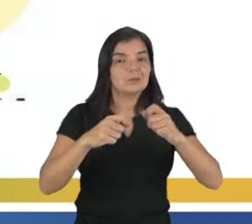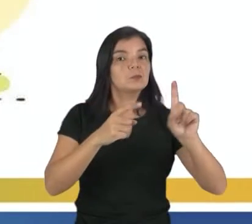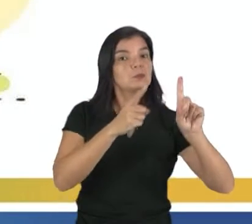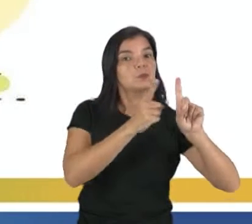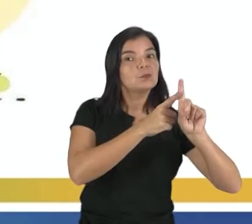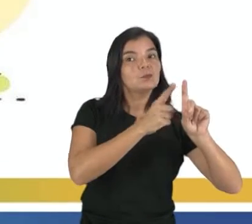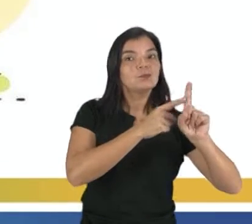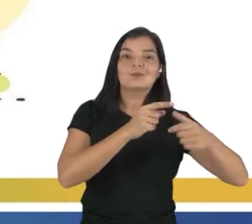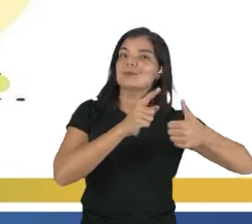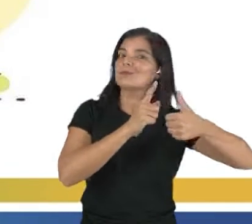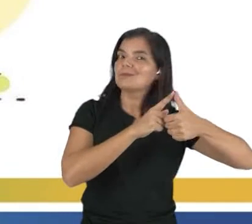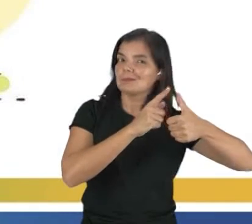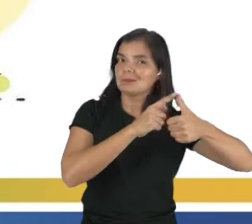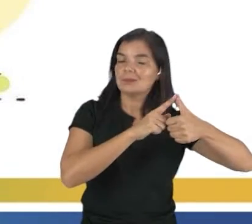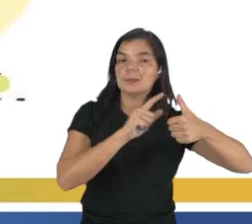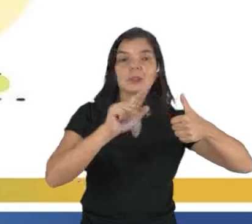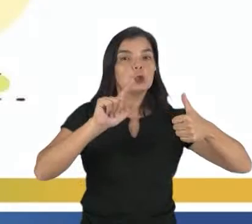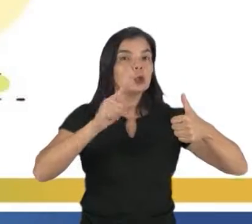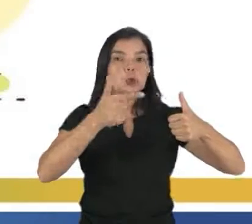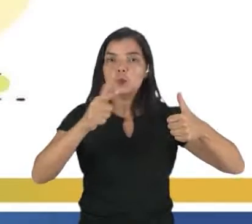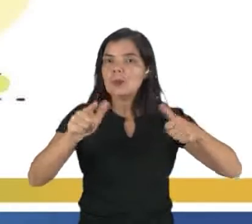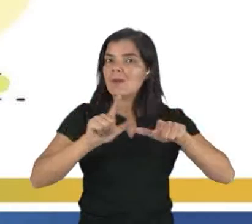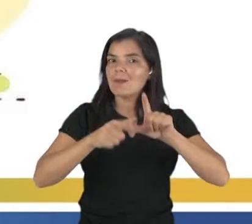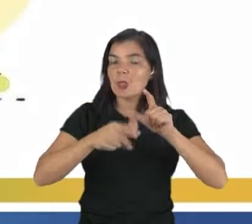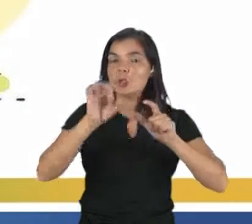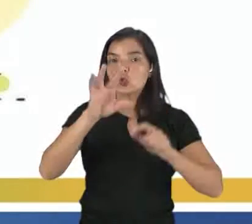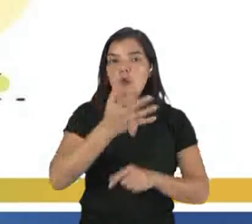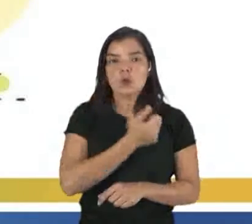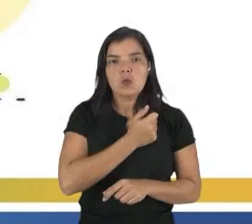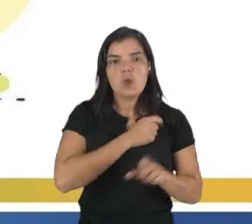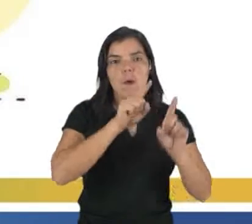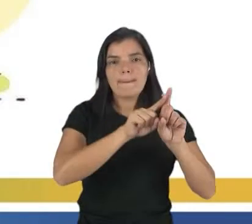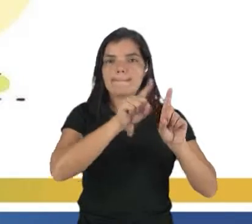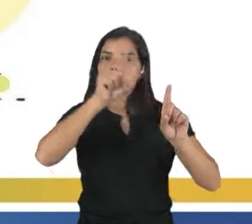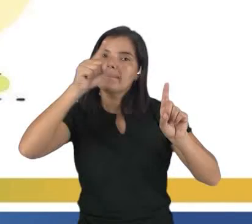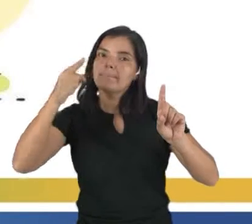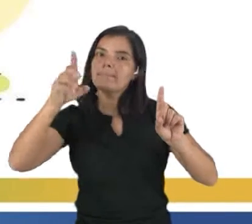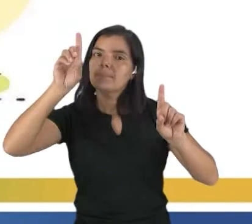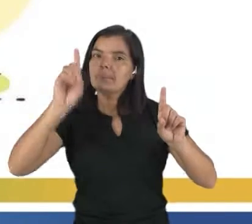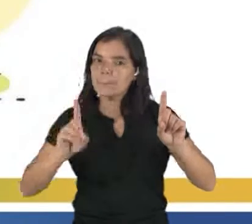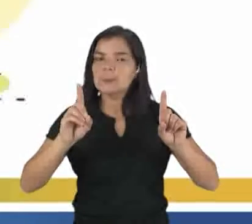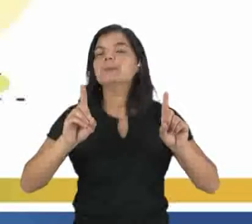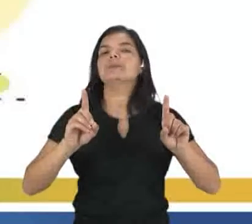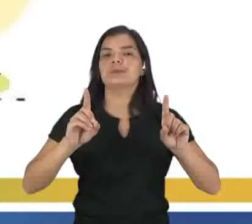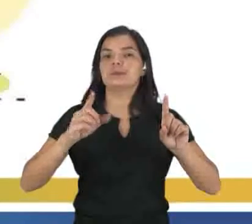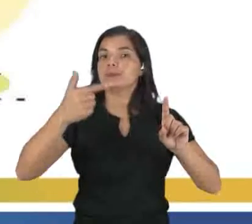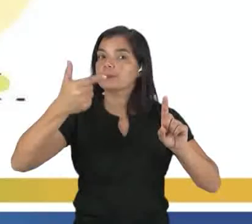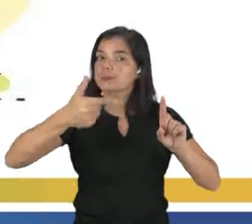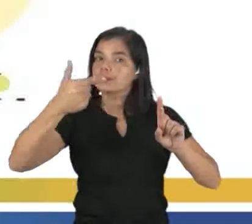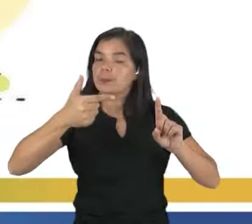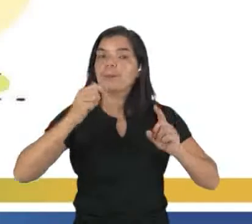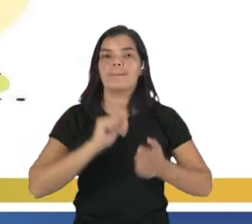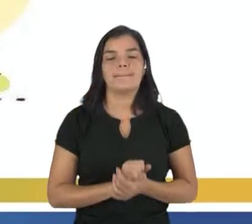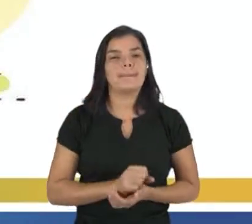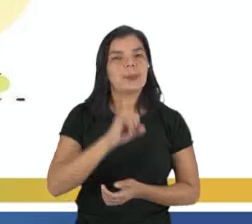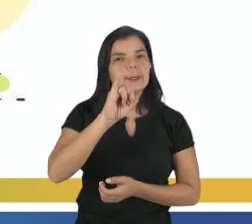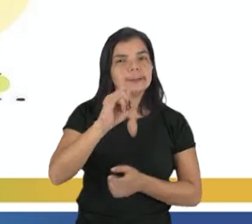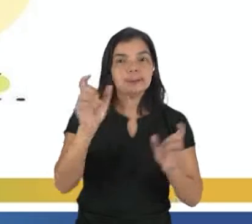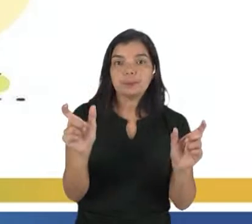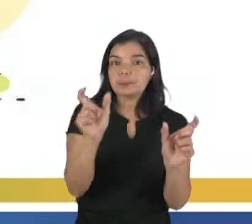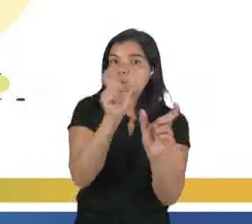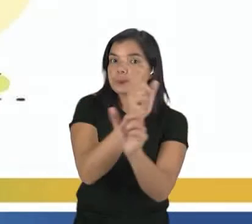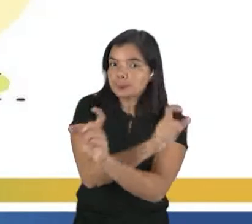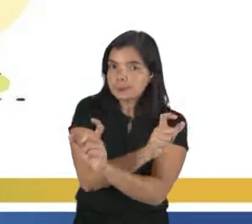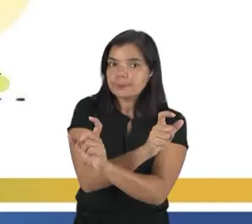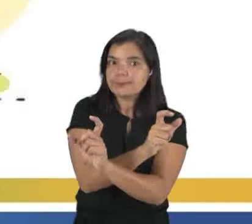deixar no primeiro membro e tudo que tiver sem letra Só número a gente deve deixar segundo membro se alguém